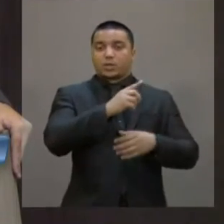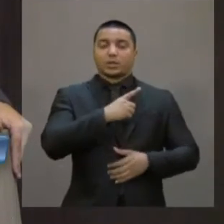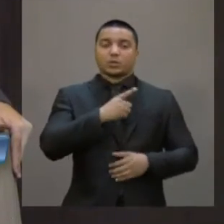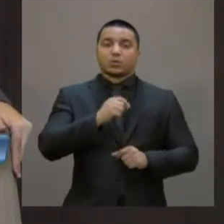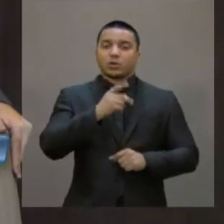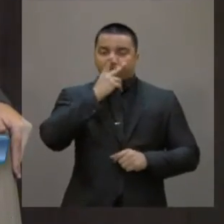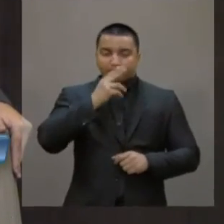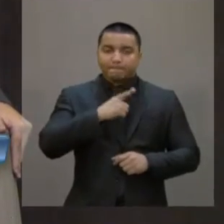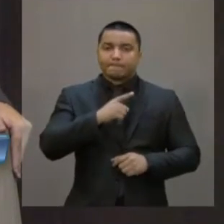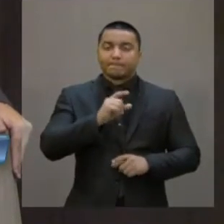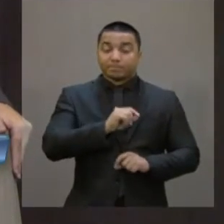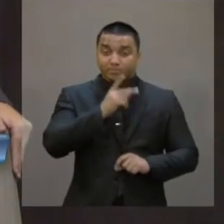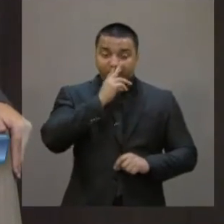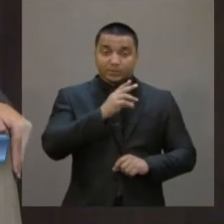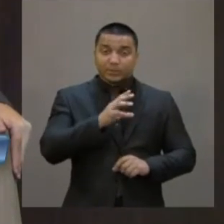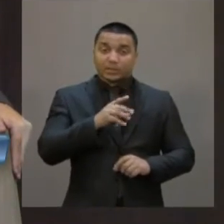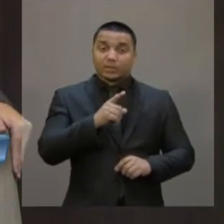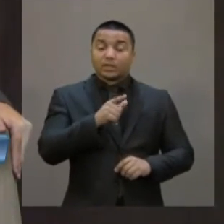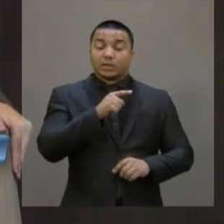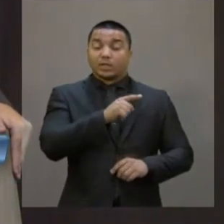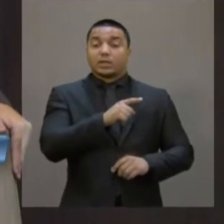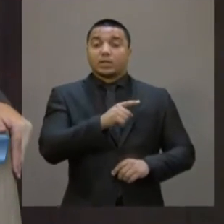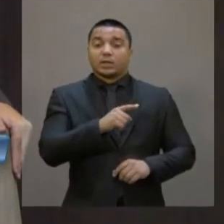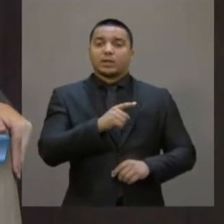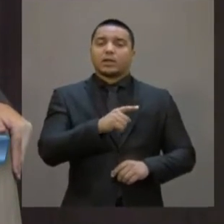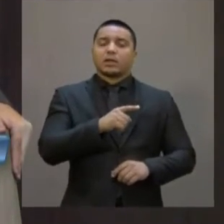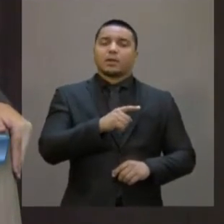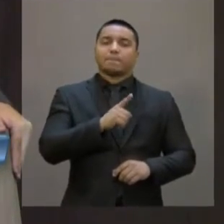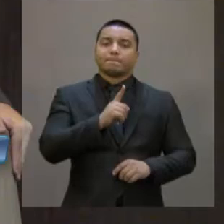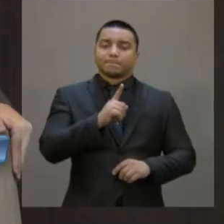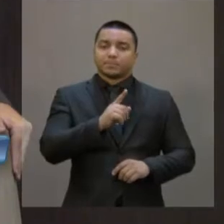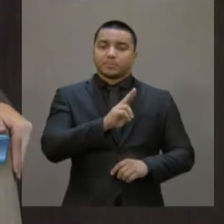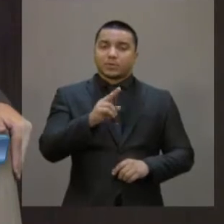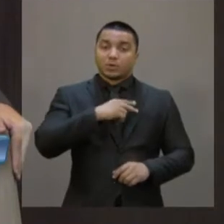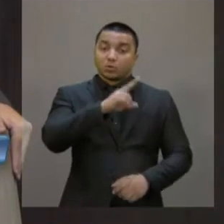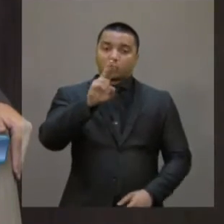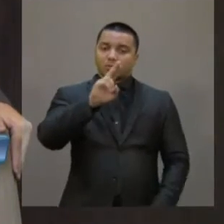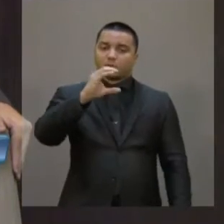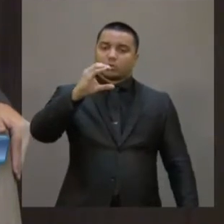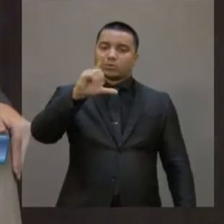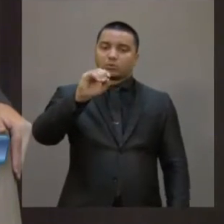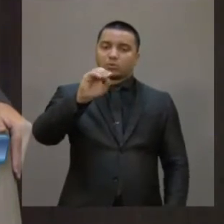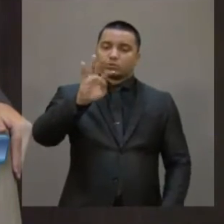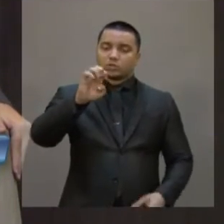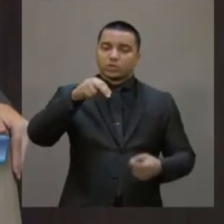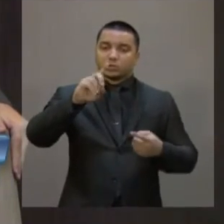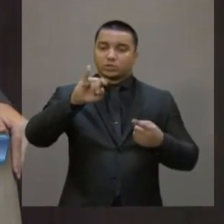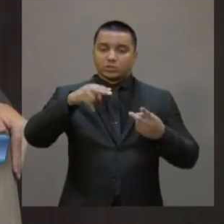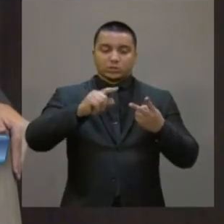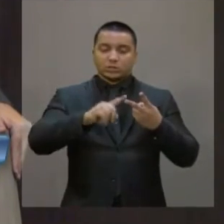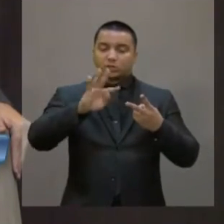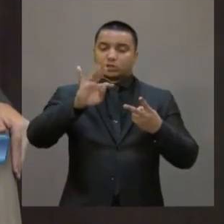aplicado uma moratória a 3 neonicotinoides. A clotianidina, o